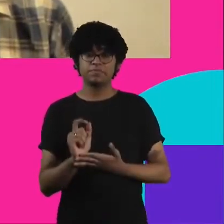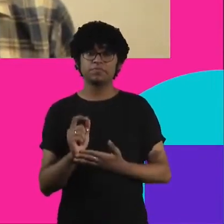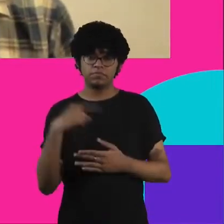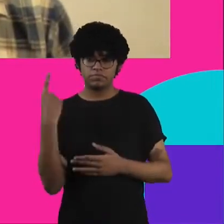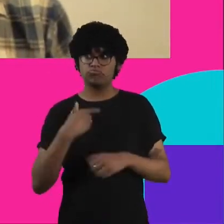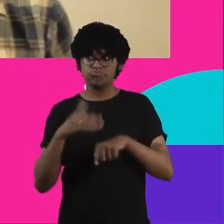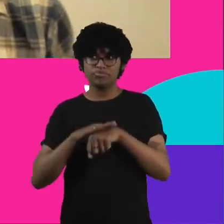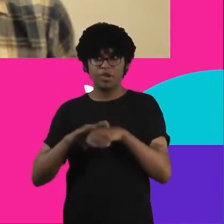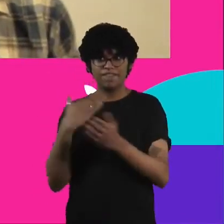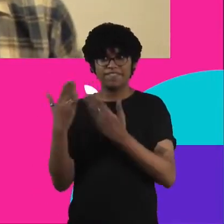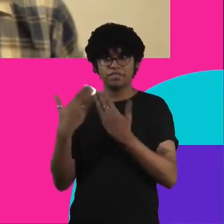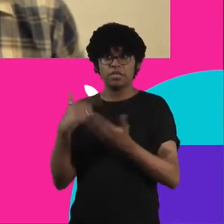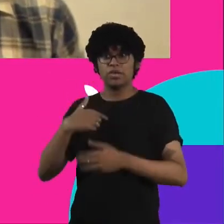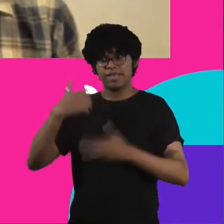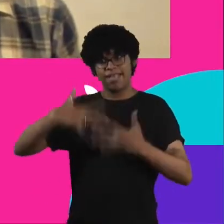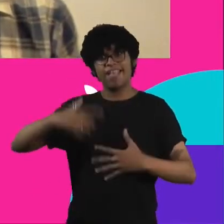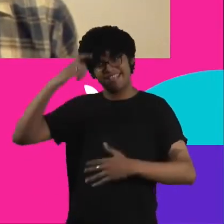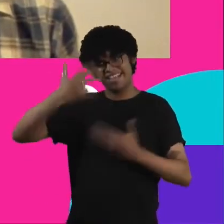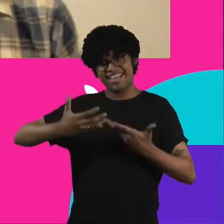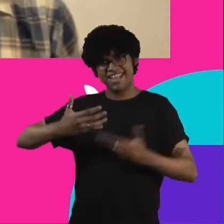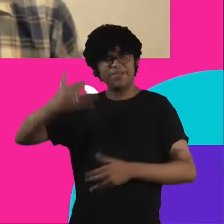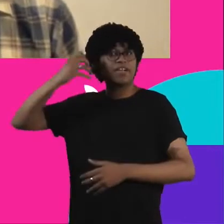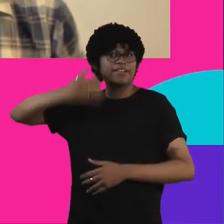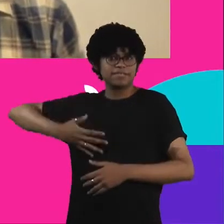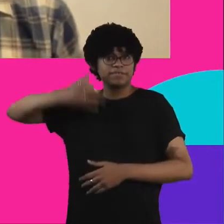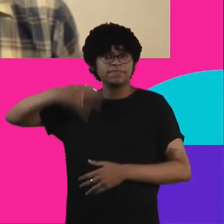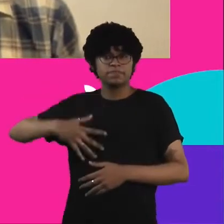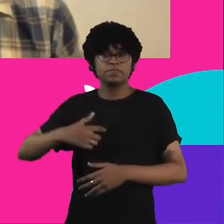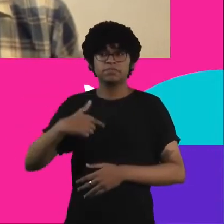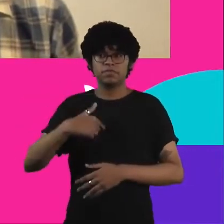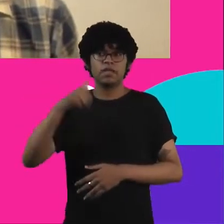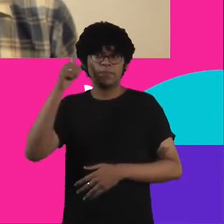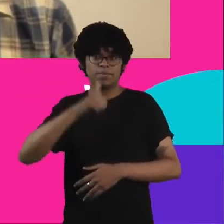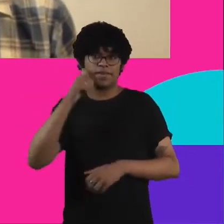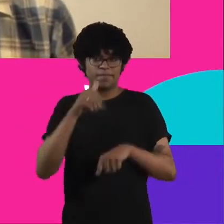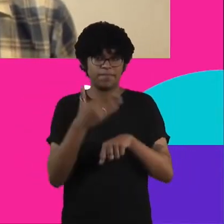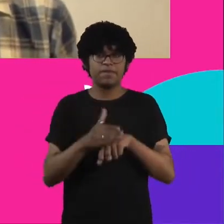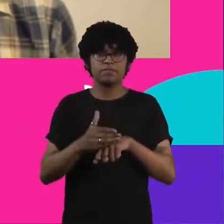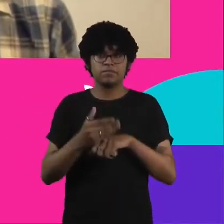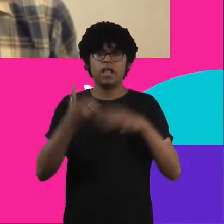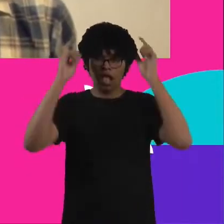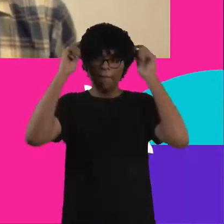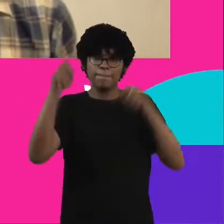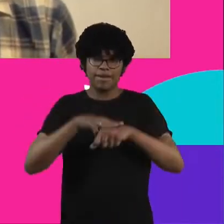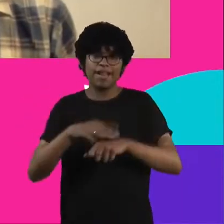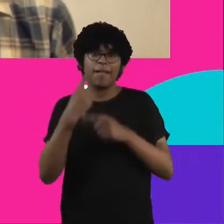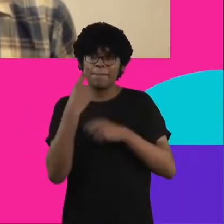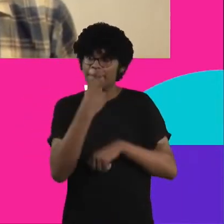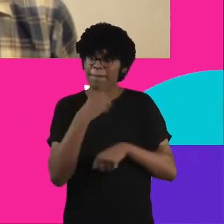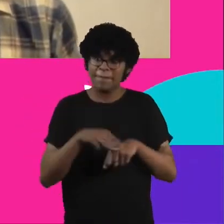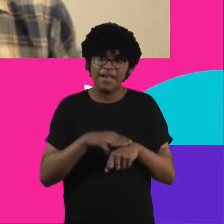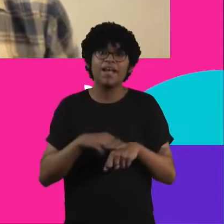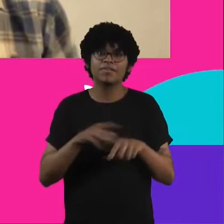de começar o nosso bate-papo, deixe-me me autodescrever. Eu sou uma mulher de pele